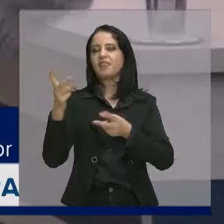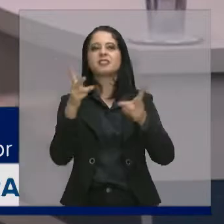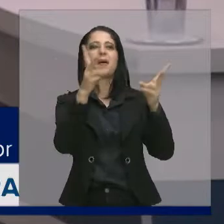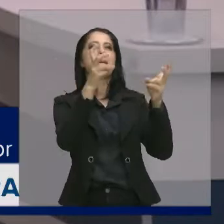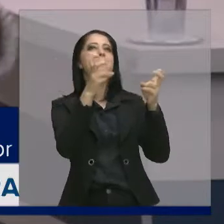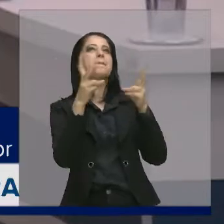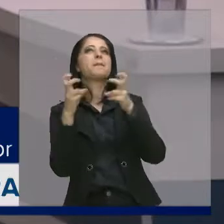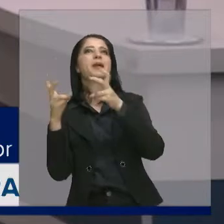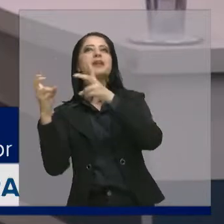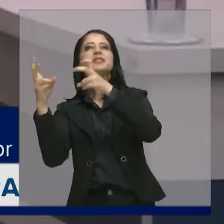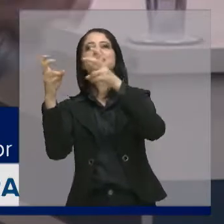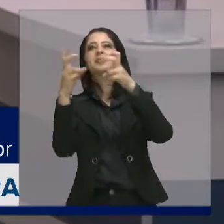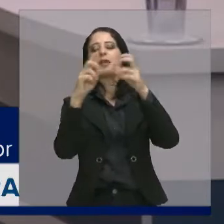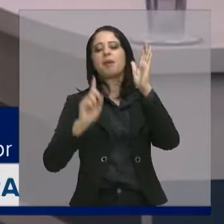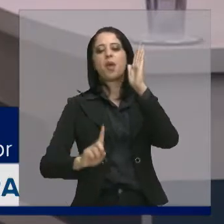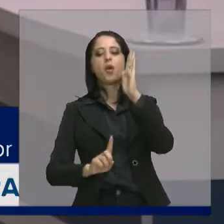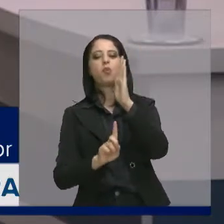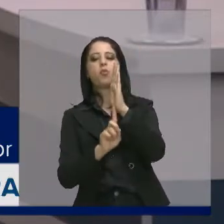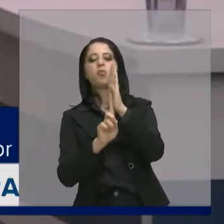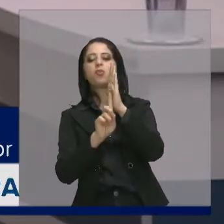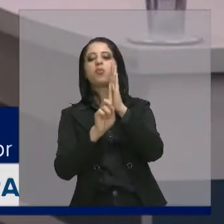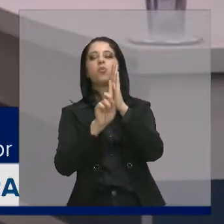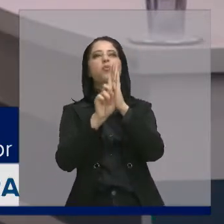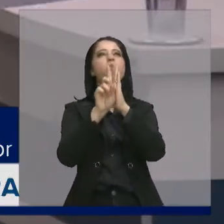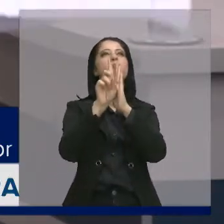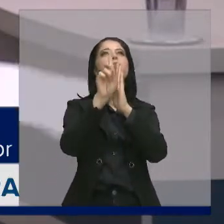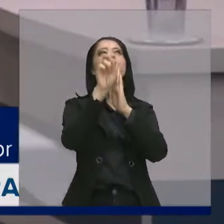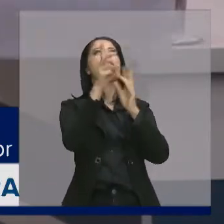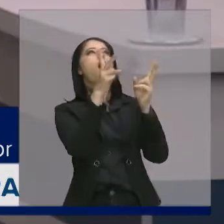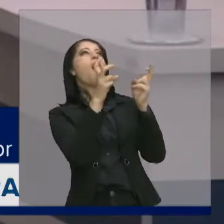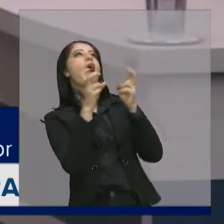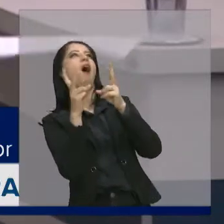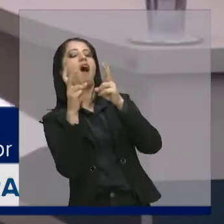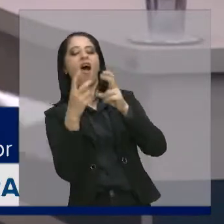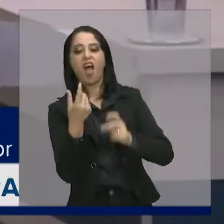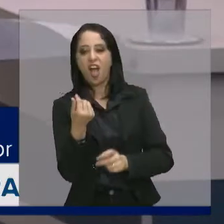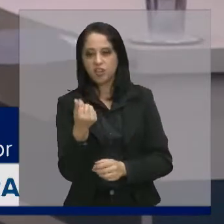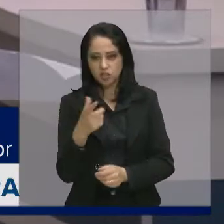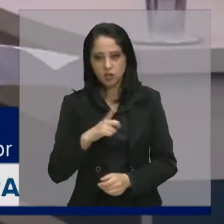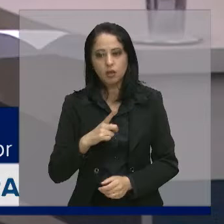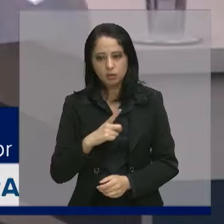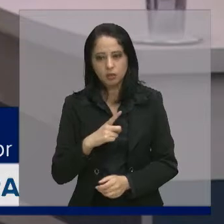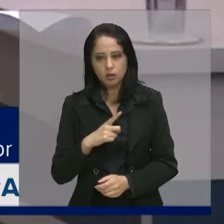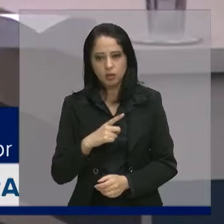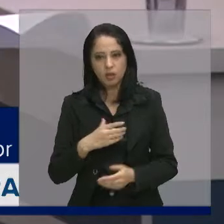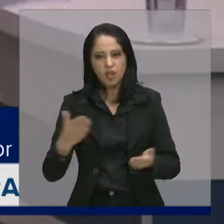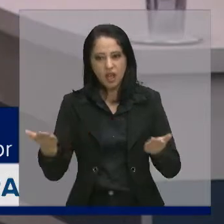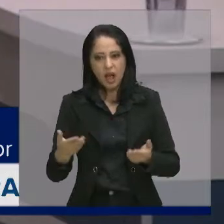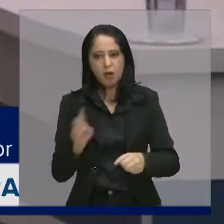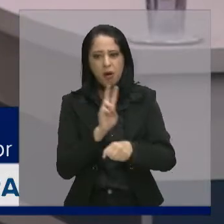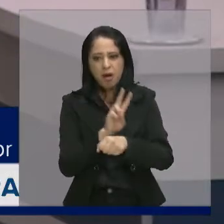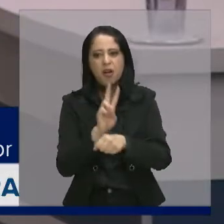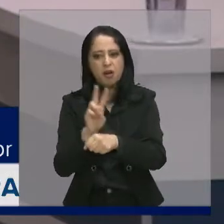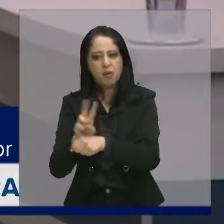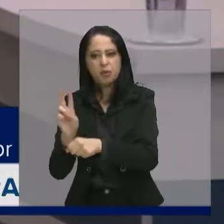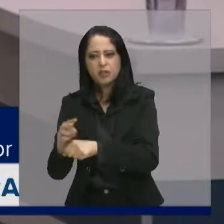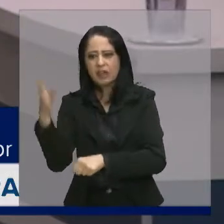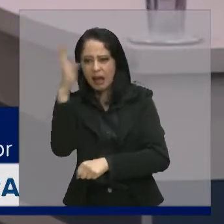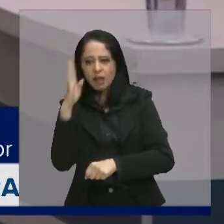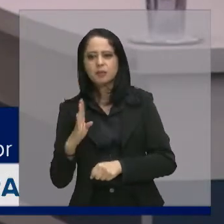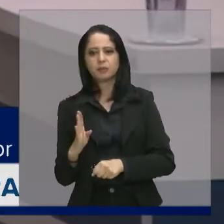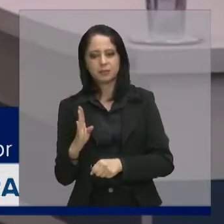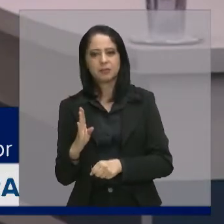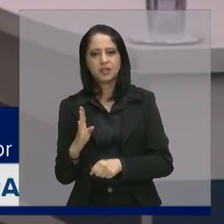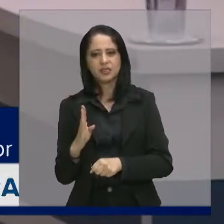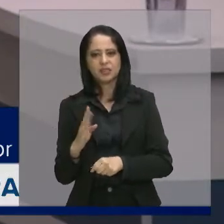uma comitiva, aí vai todo mundo na boa, tem dinheiro. Agora, para fazer a coisa essencial, que é cuidar do país, aí tem